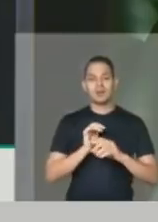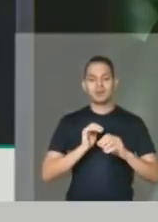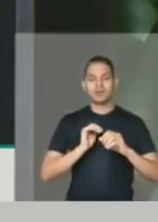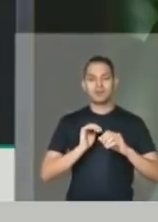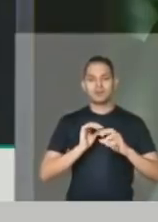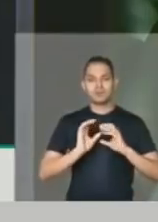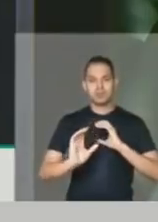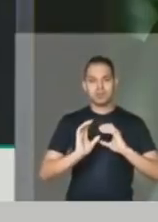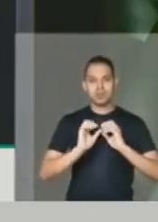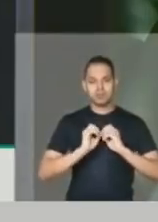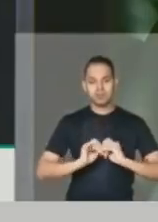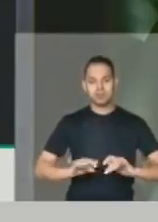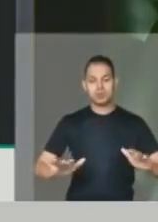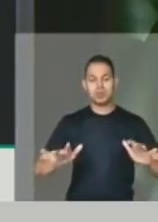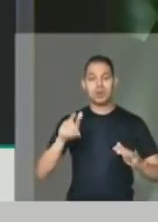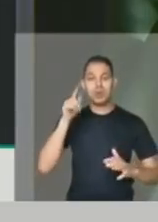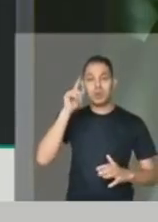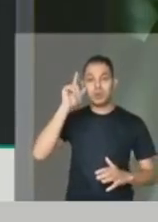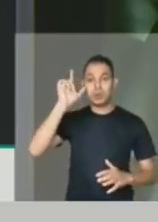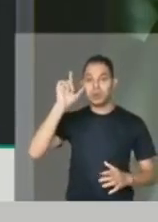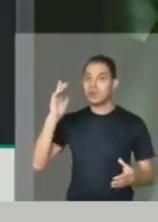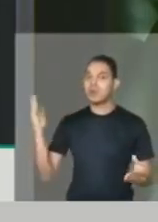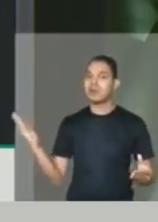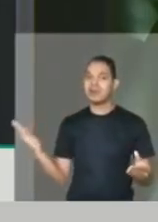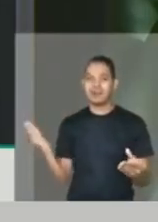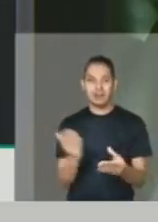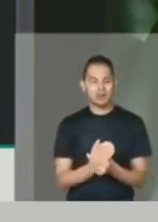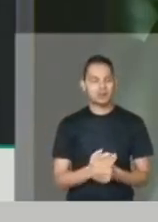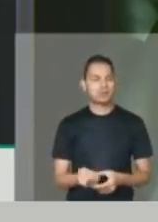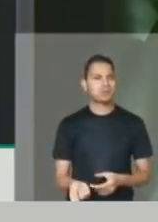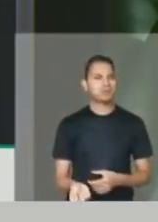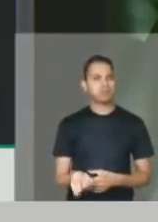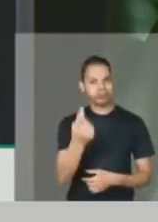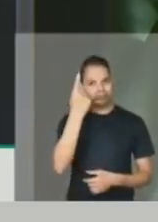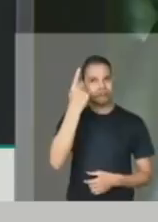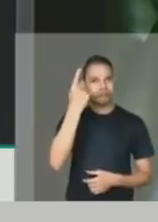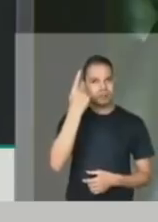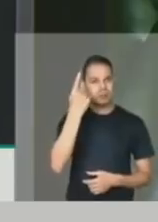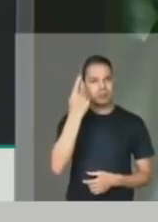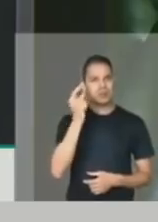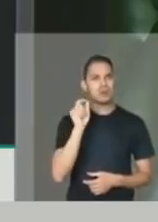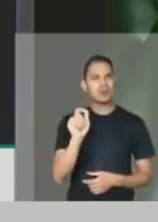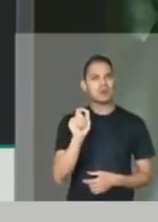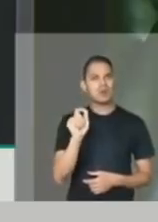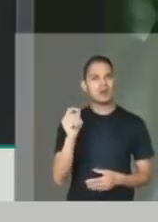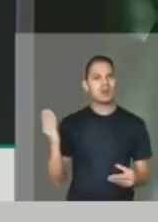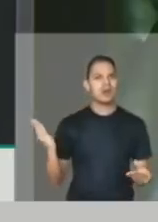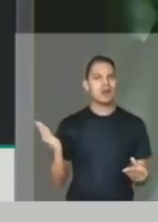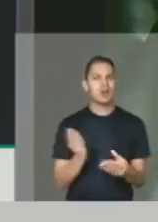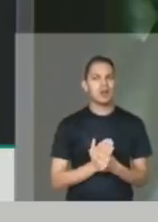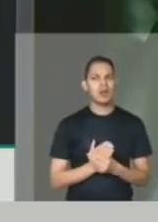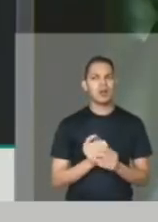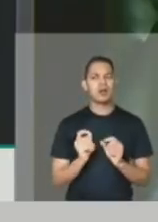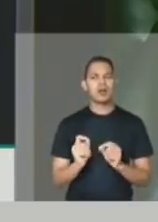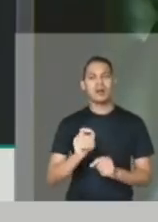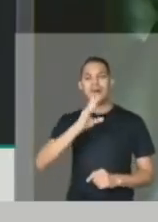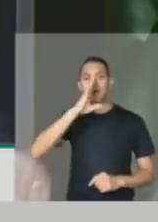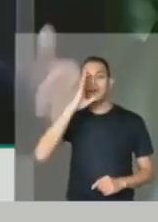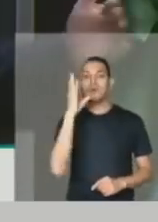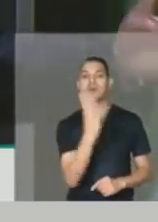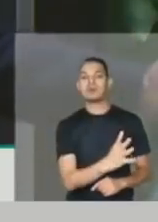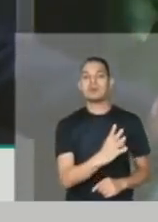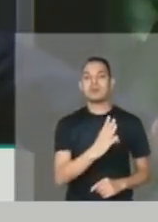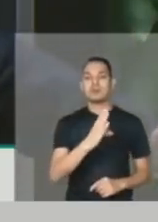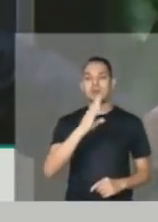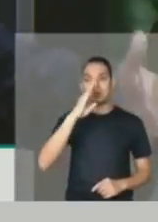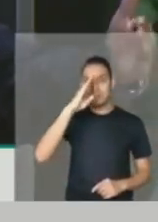Ontem saiu uma denúncia escandalosa nesse país. O envolvimento do presidente Bolsonaro.